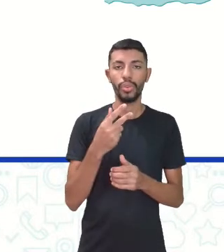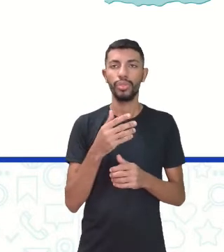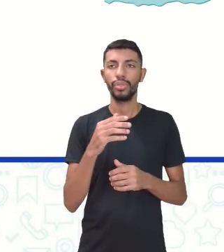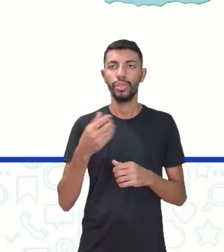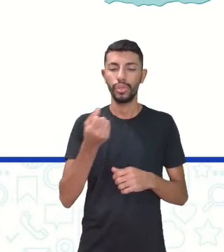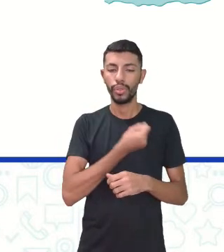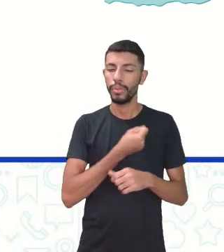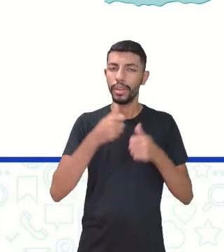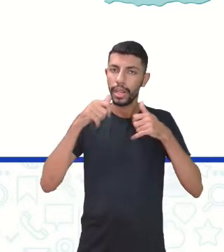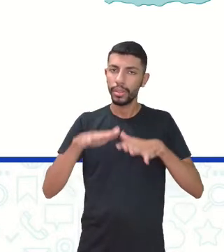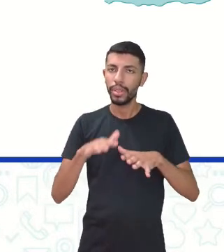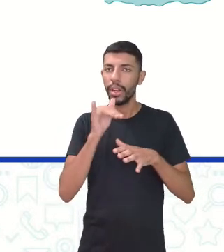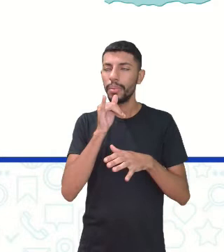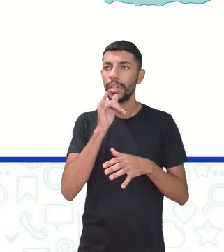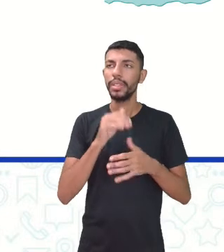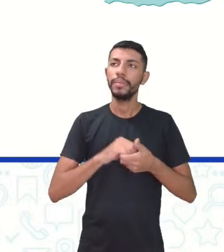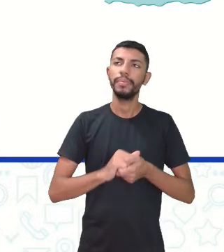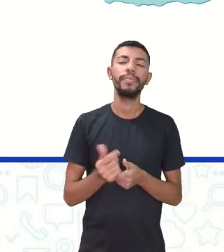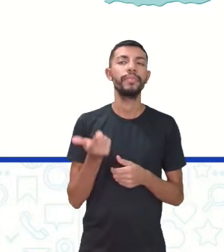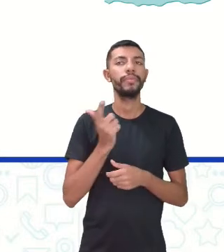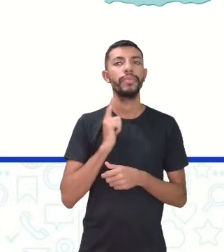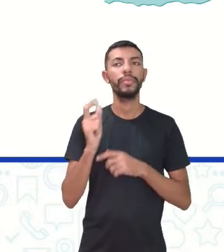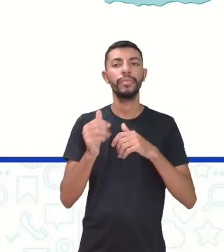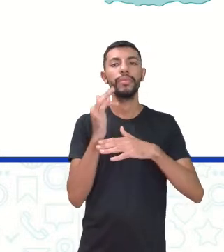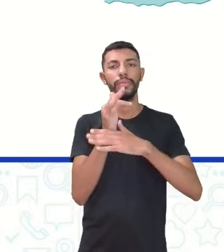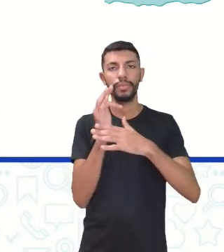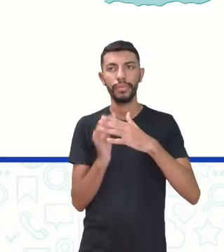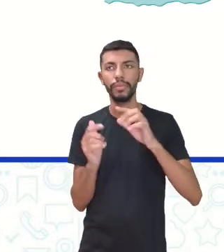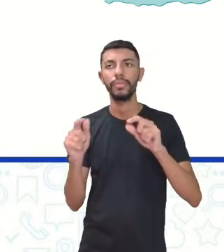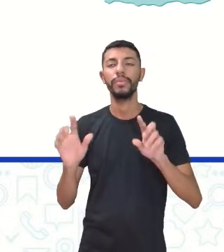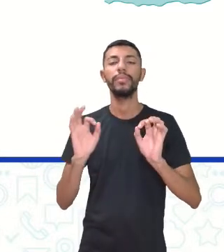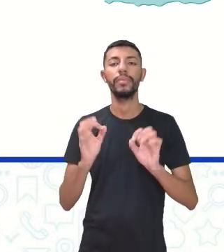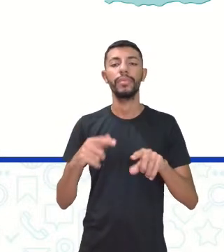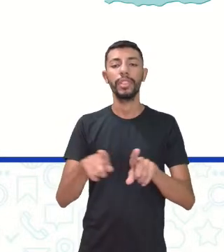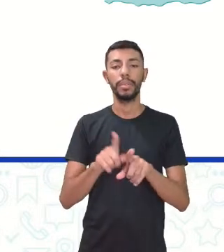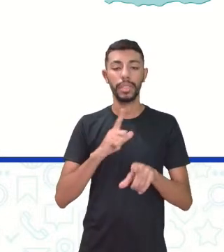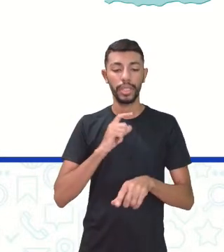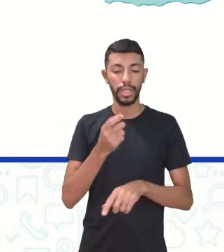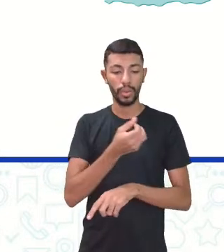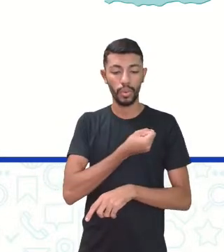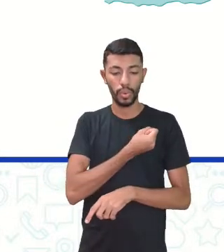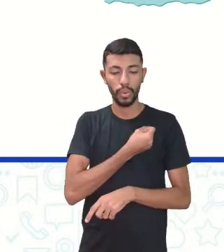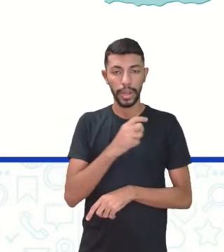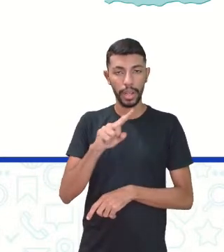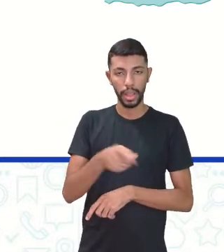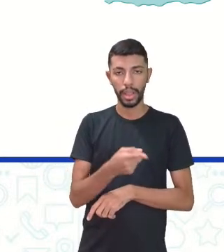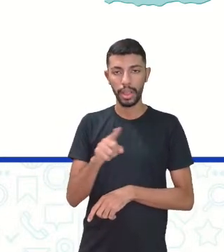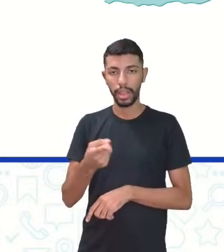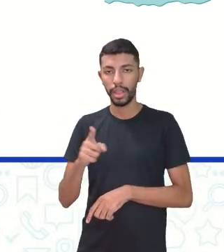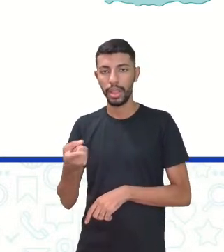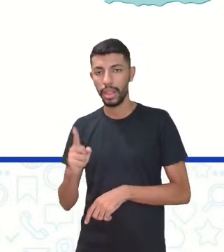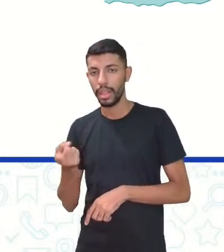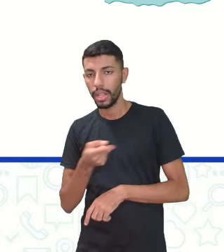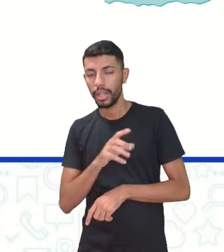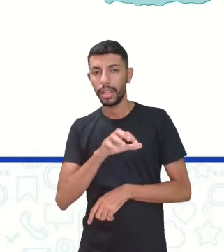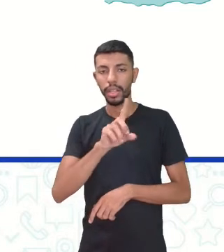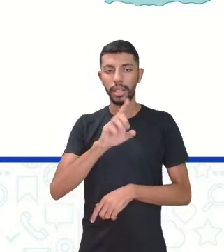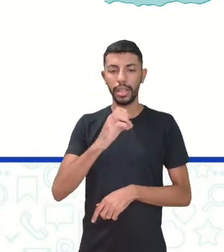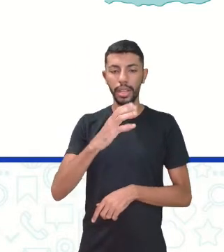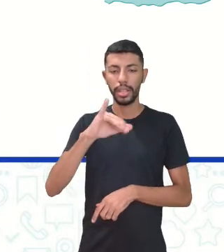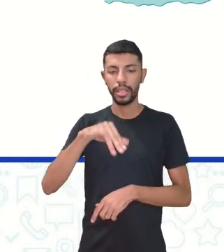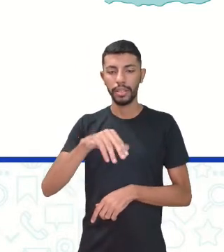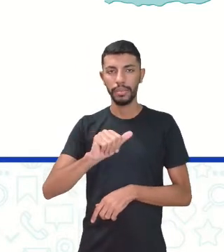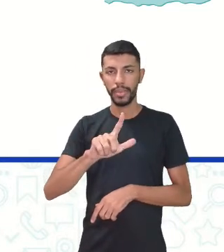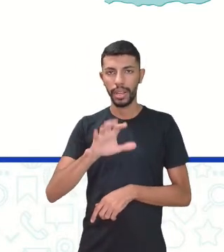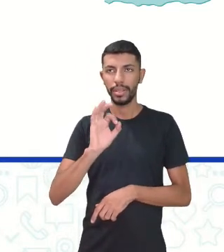fração, tá? Também existe também os números decimais, tá? Sejam eles números racionais ou